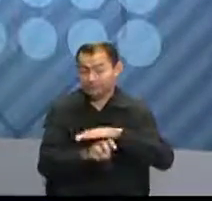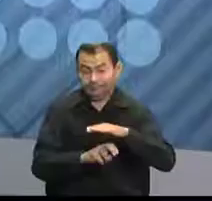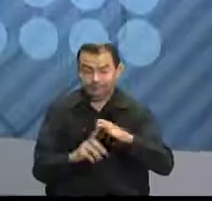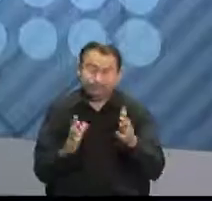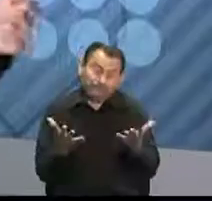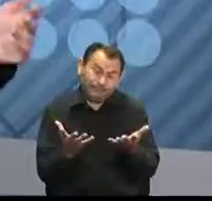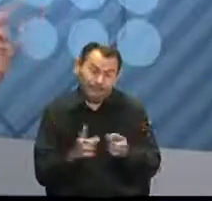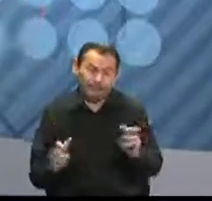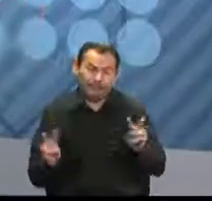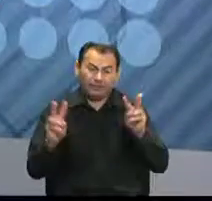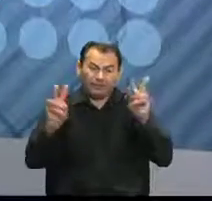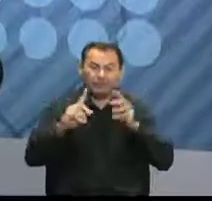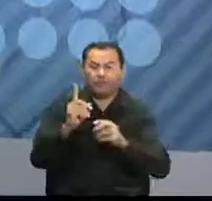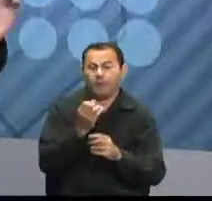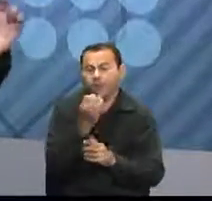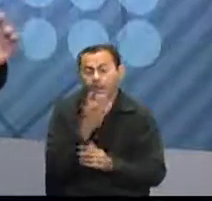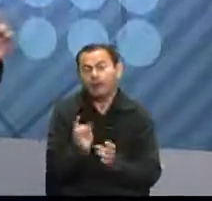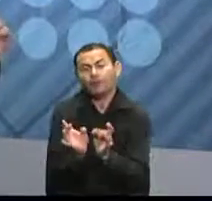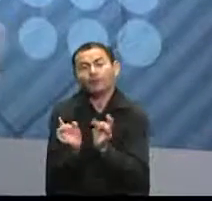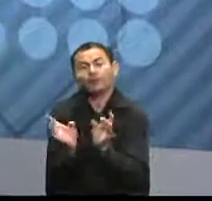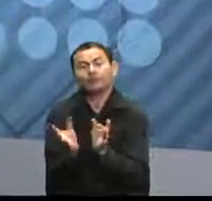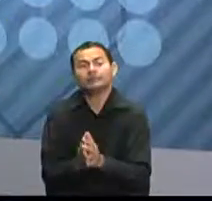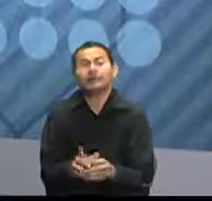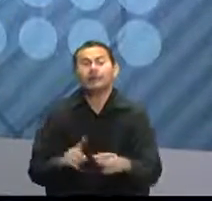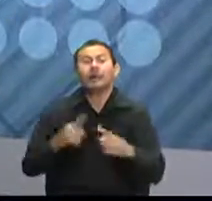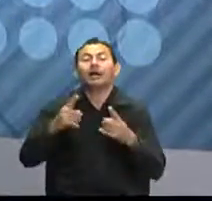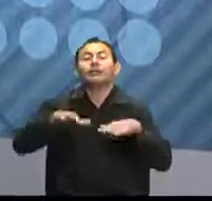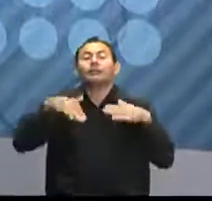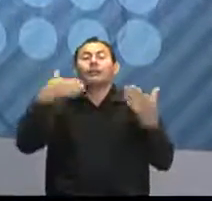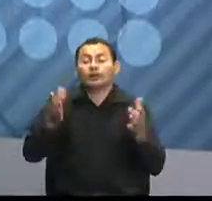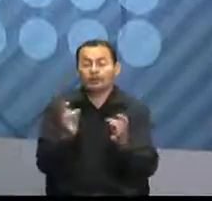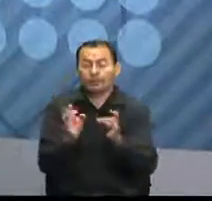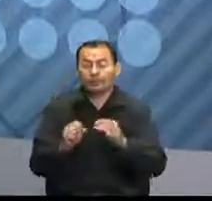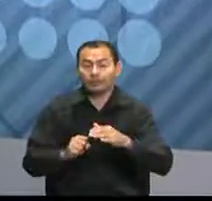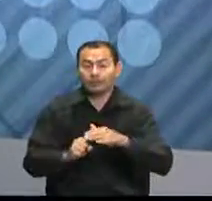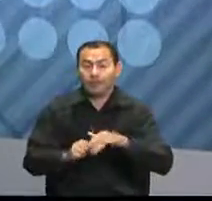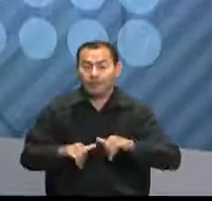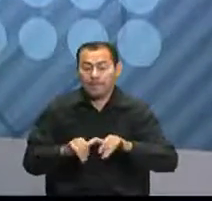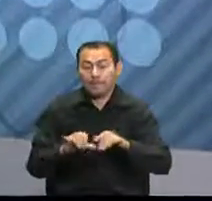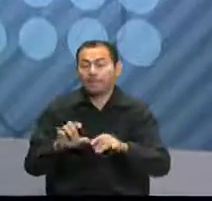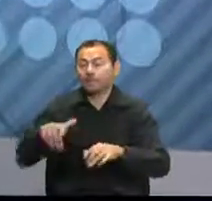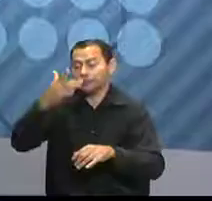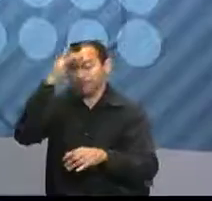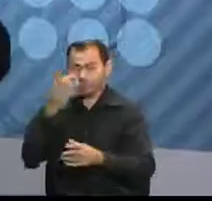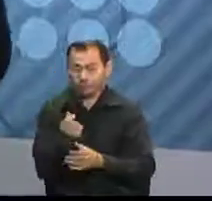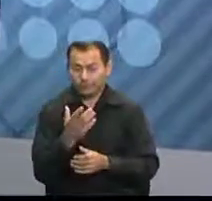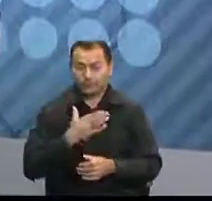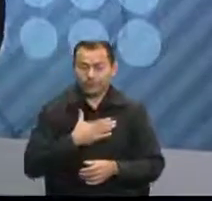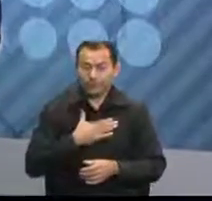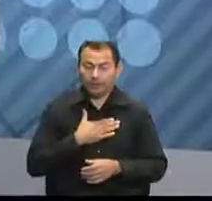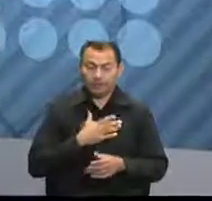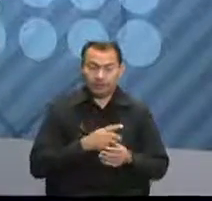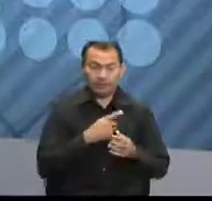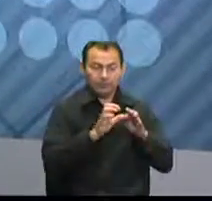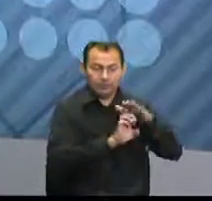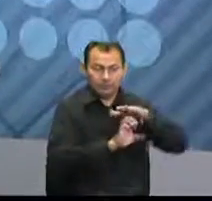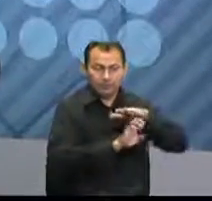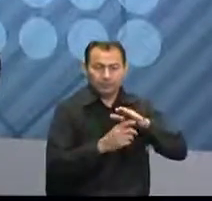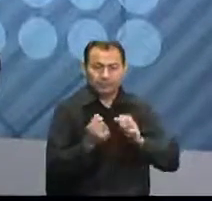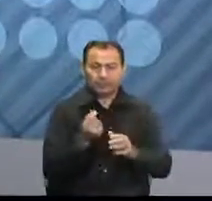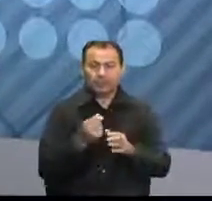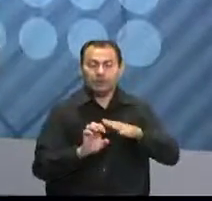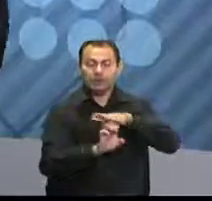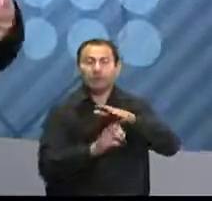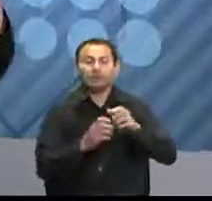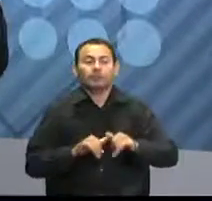num vai valorizar que não é bom eu vou vender só que quando eu vender no mercado secundário dinheiro fica comigo não mais com a empresa o dia fica